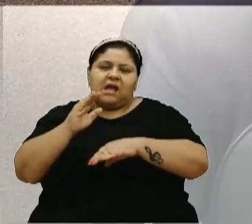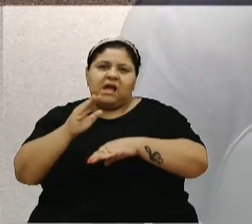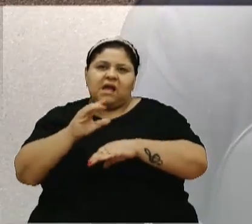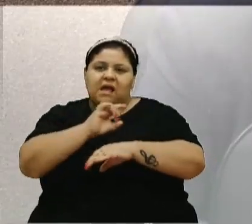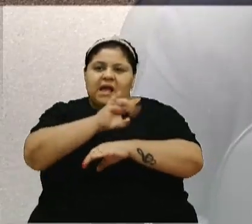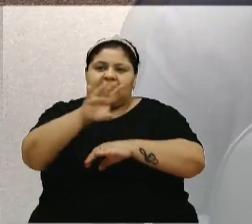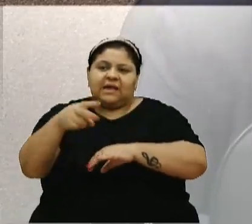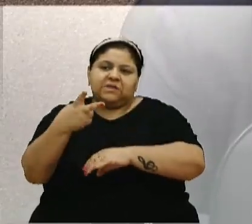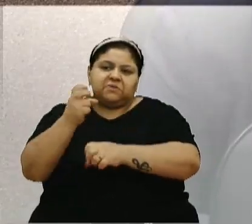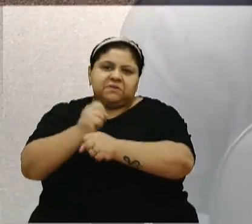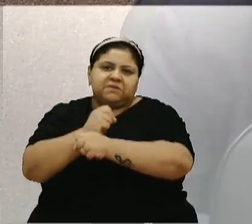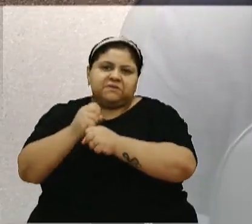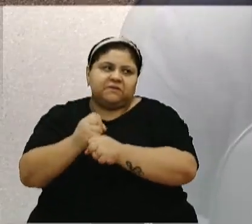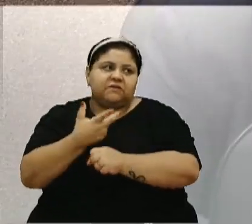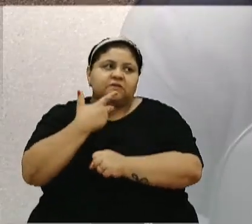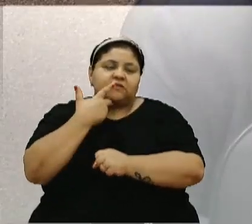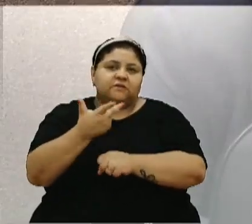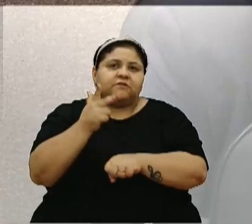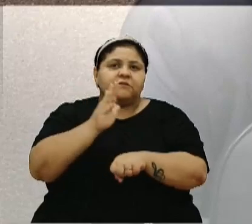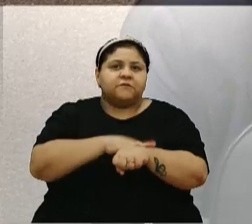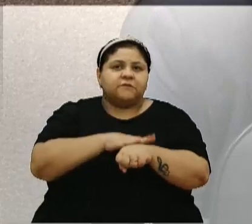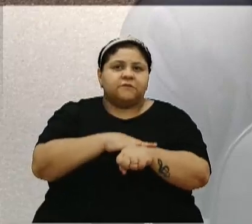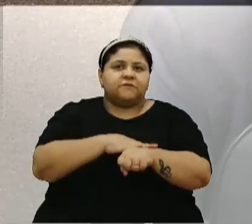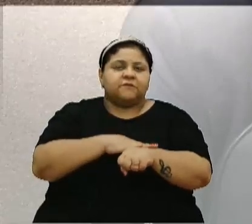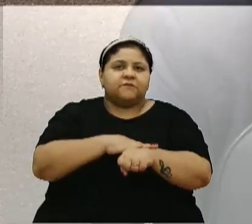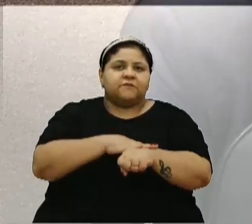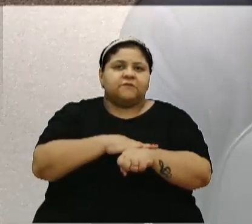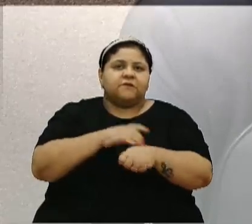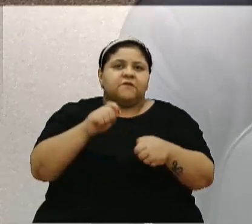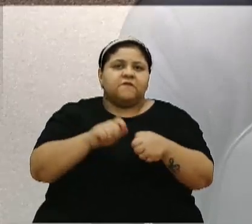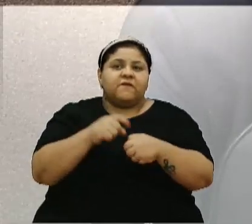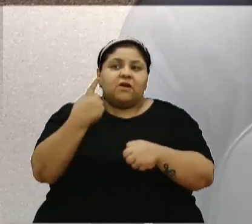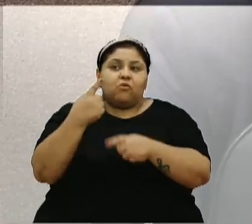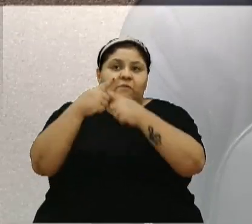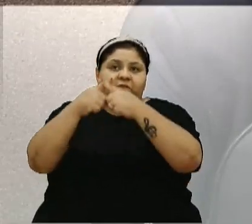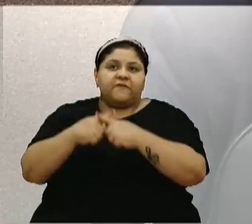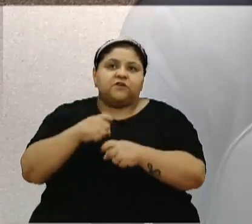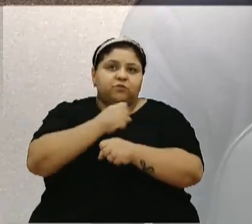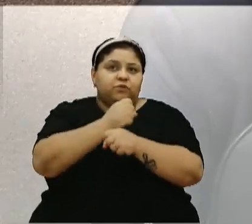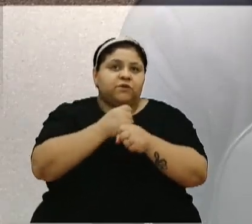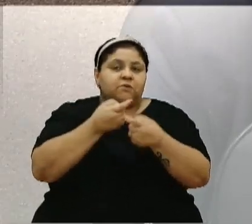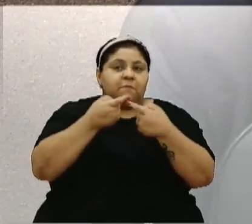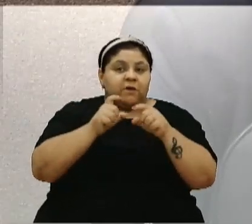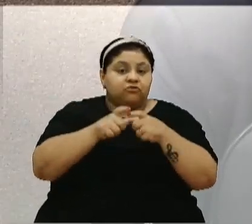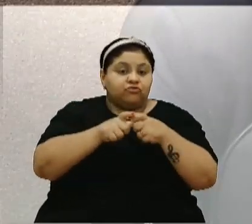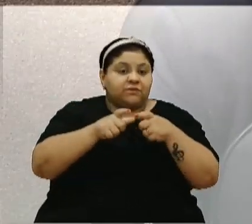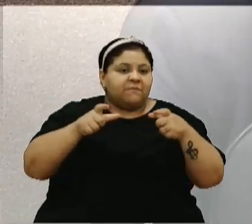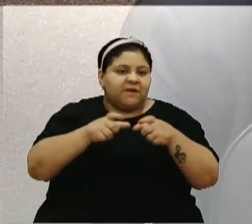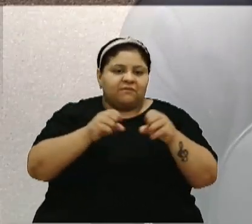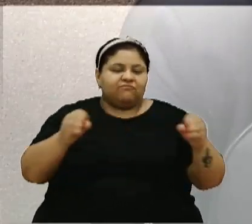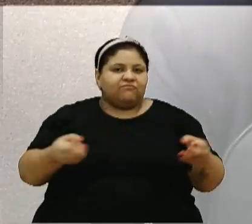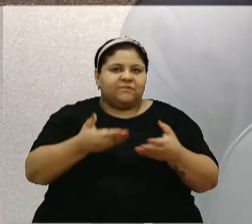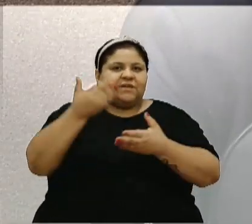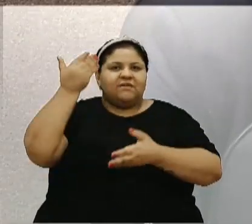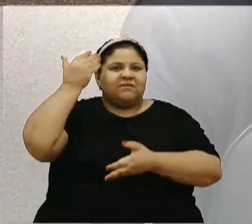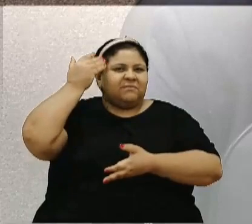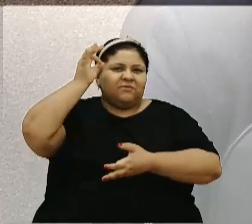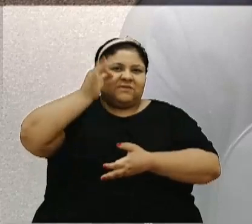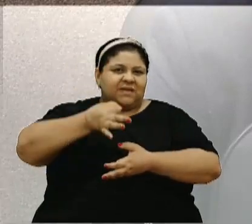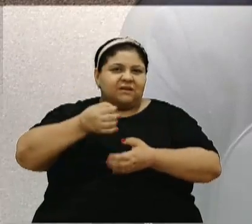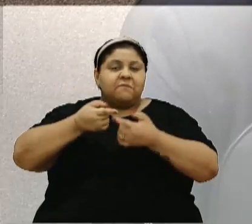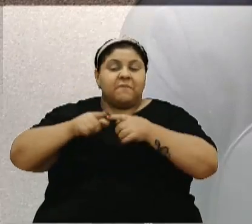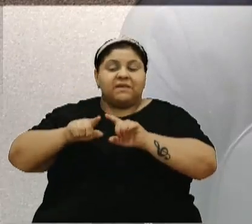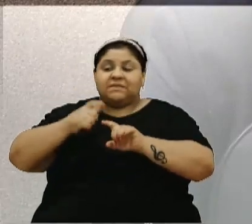em algum momento em fazer anualmente, mas pelo tamanho e grandeza da festa, né, não sabemos se isso seria ou não o ideal, mas eu